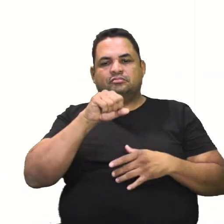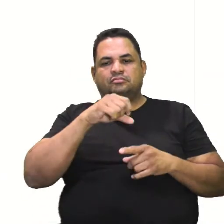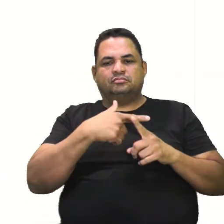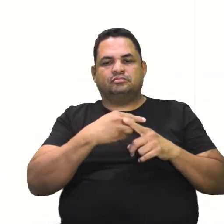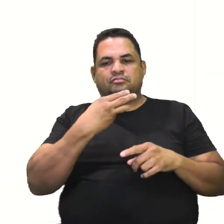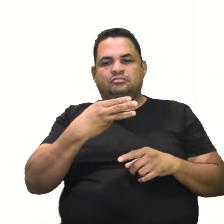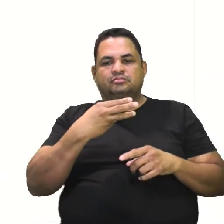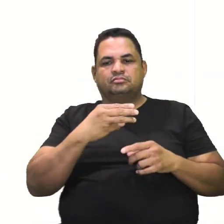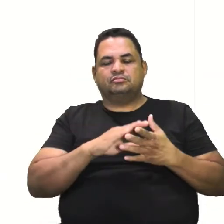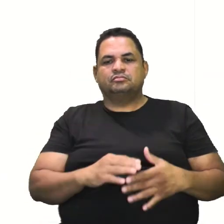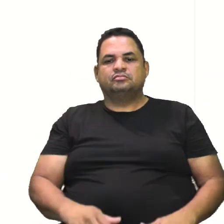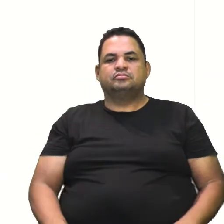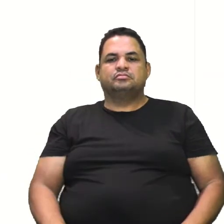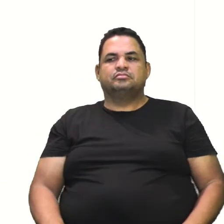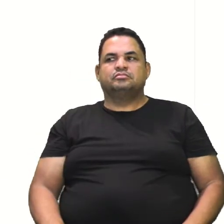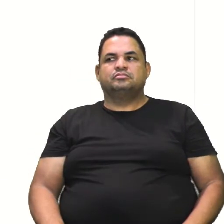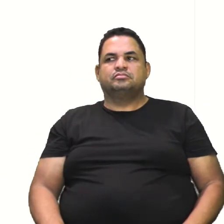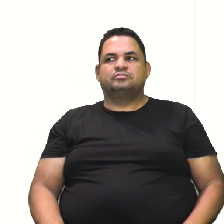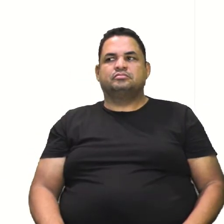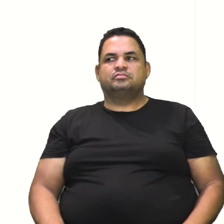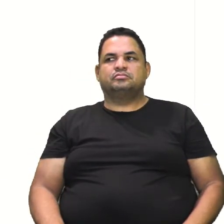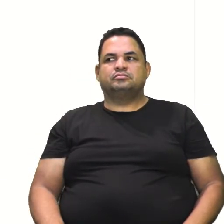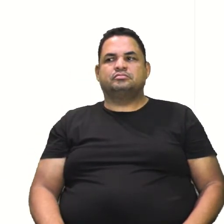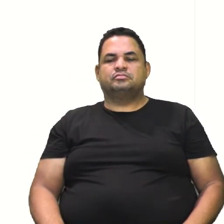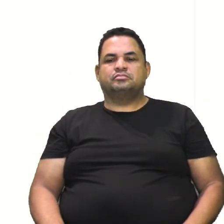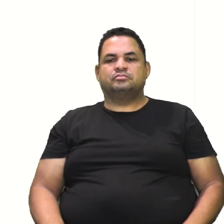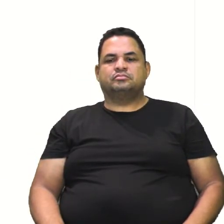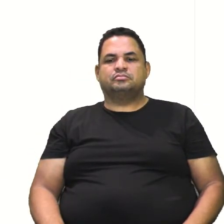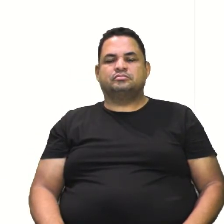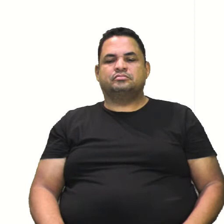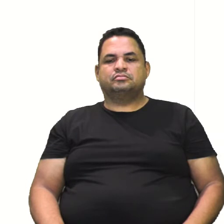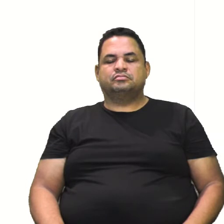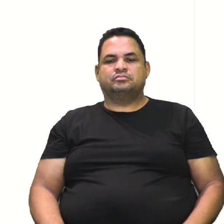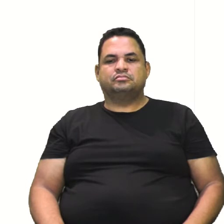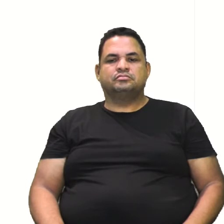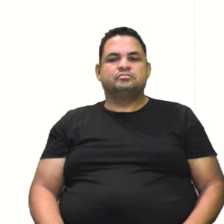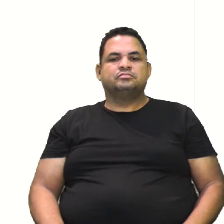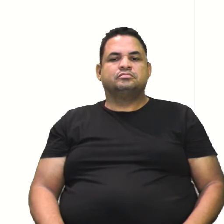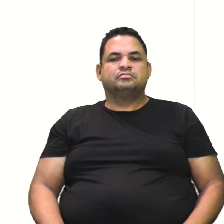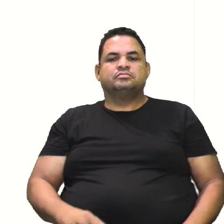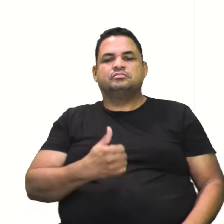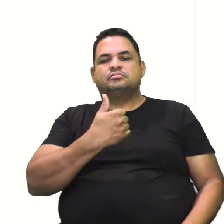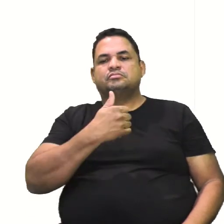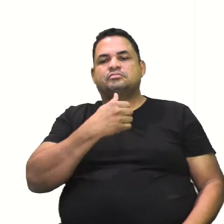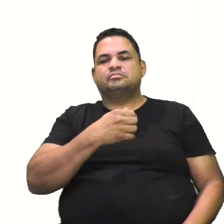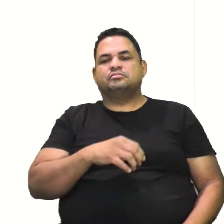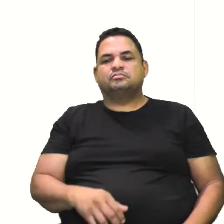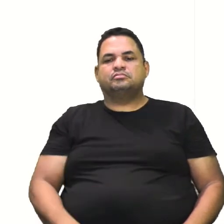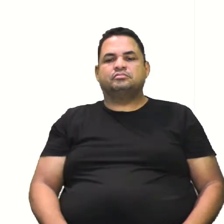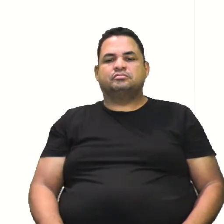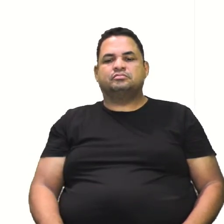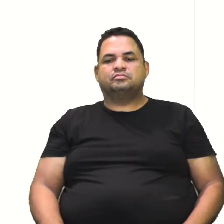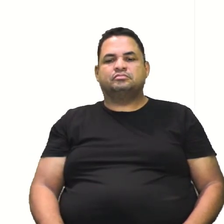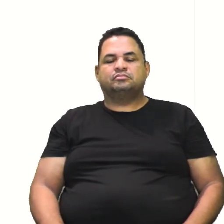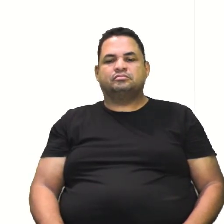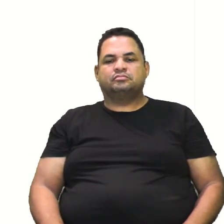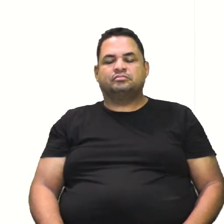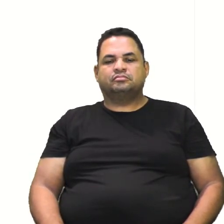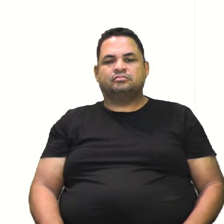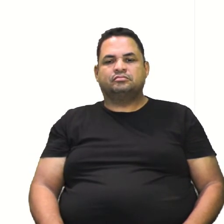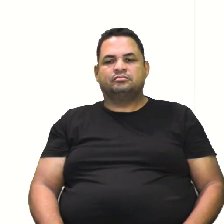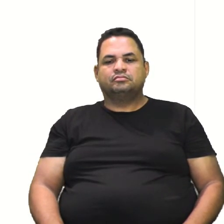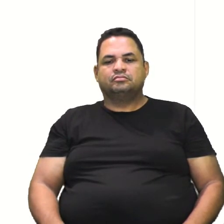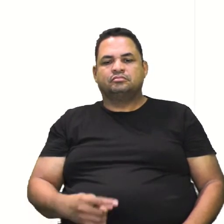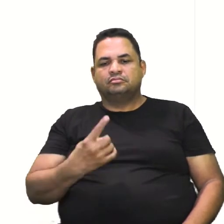mais 3. É 12. Mais 3, 12. Eu devo 13, eu tenho 12, eu devo 1,